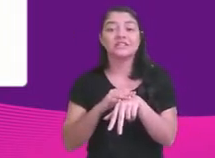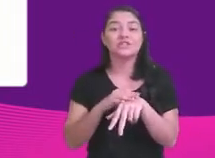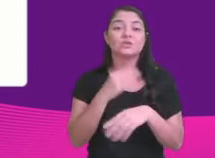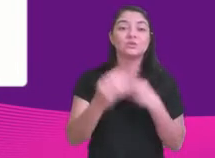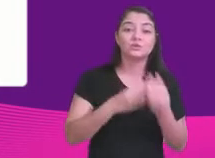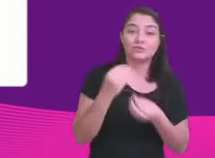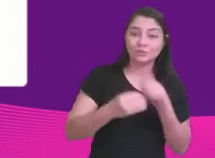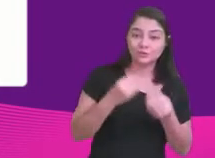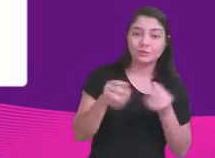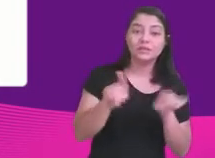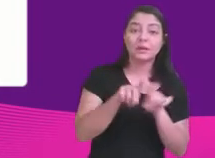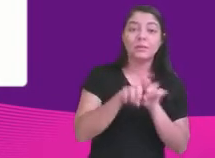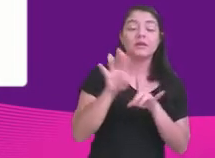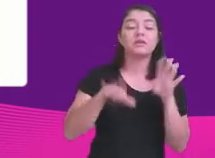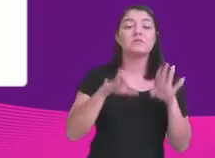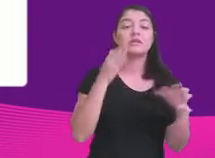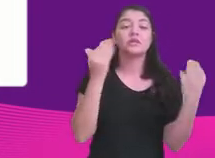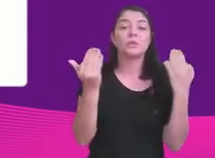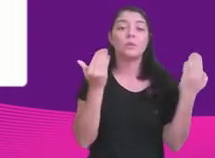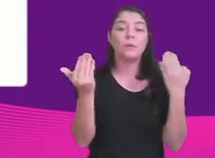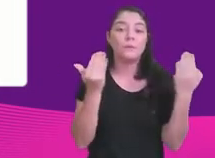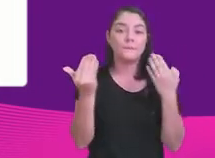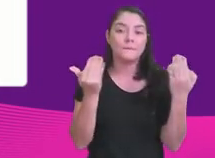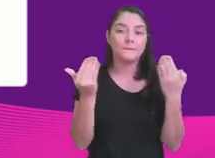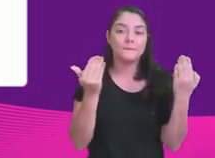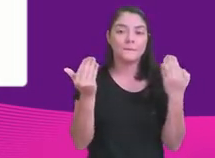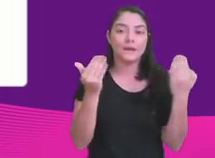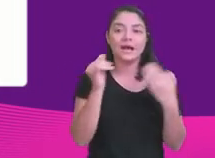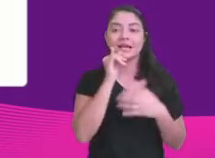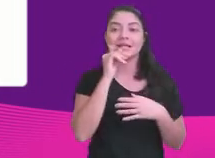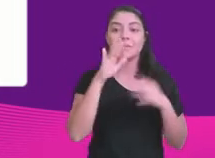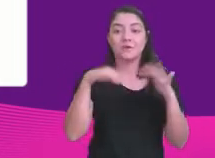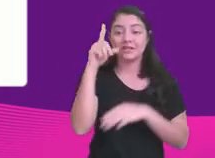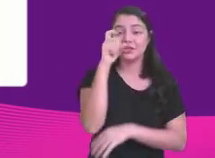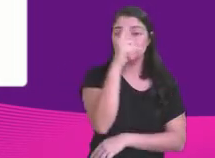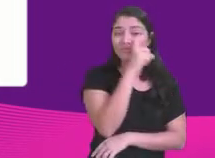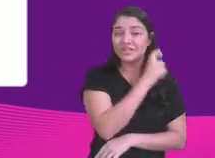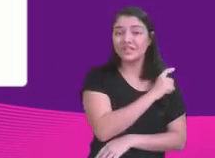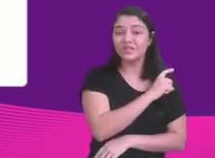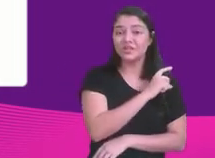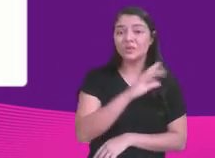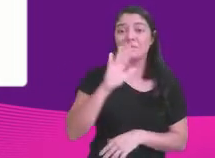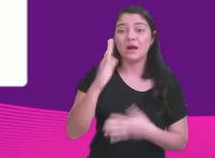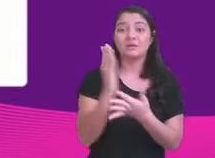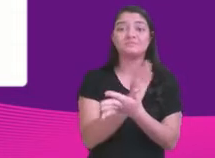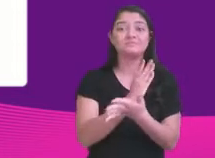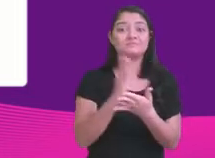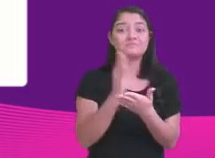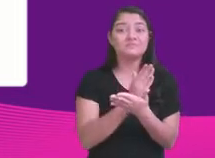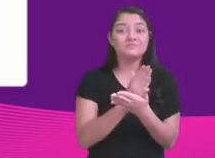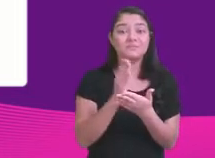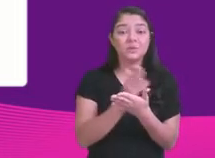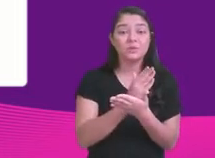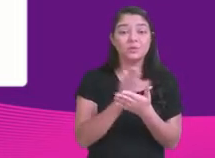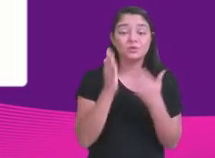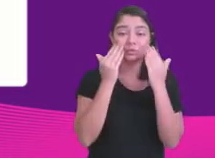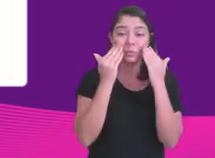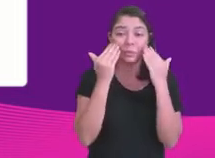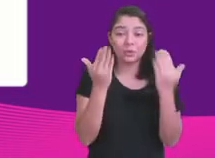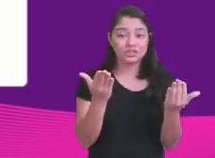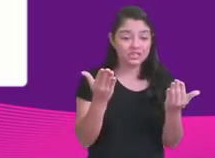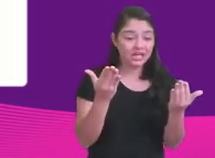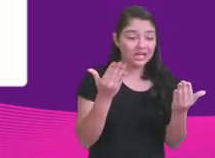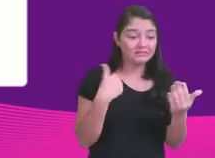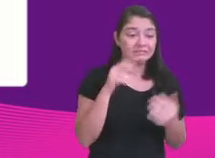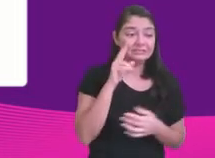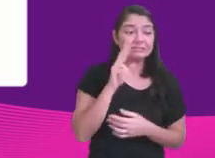compara esta questão, apesar da dificuldade, alguns trabalhos demonstravam que não existia, do ponto de